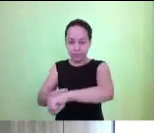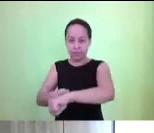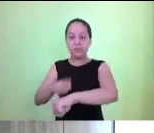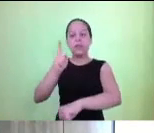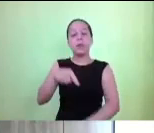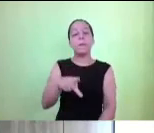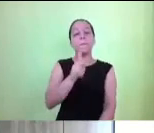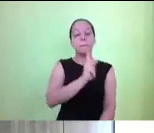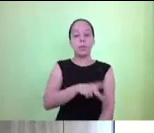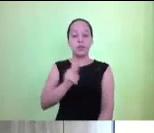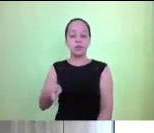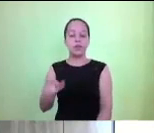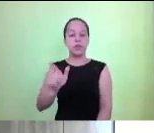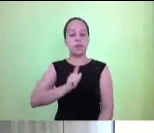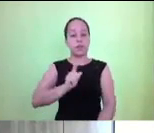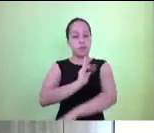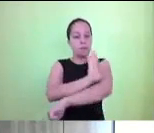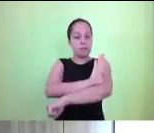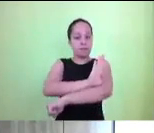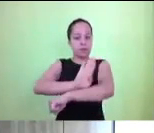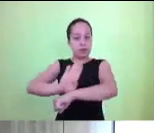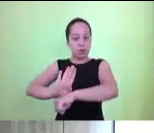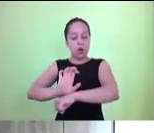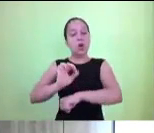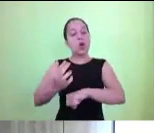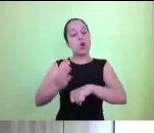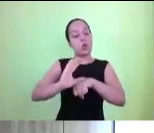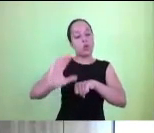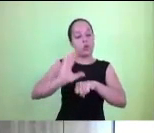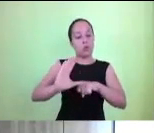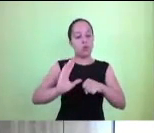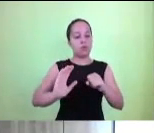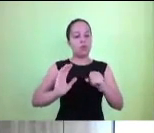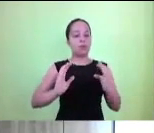ou curso superior em tecnologia. Código